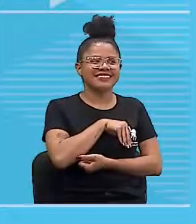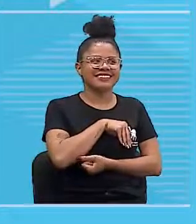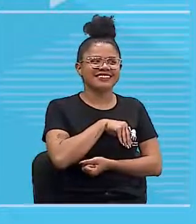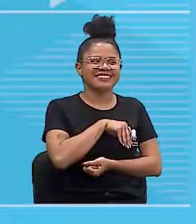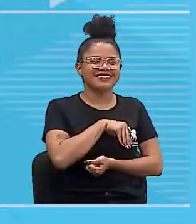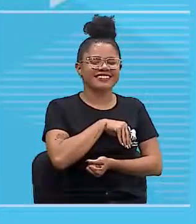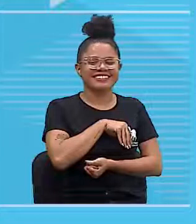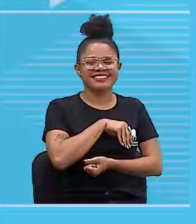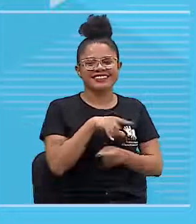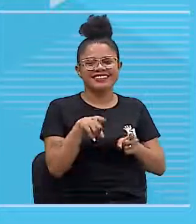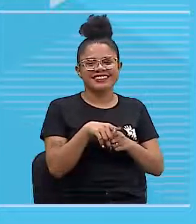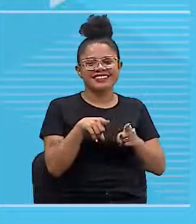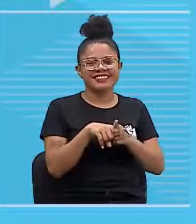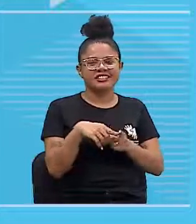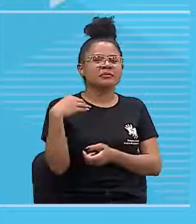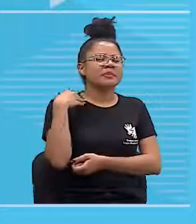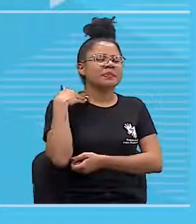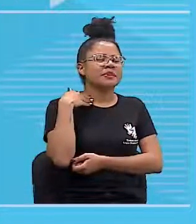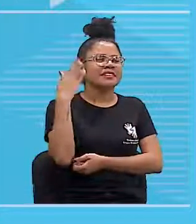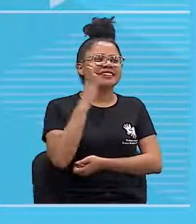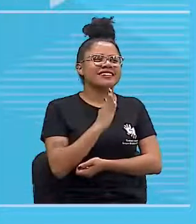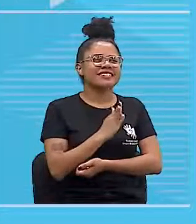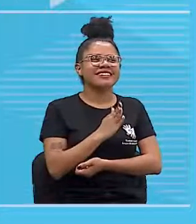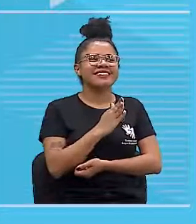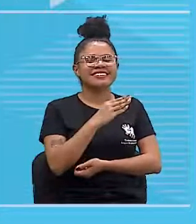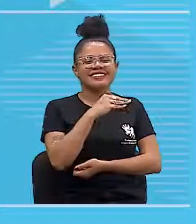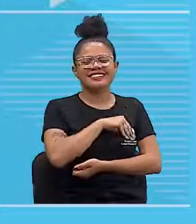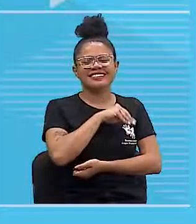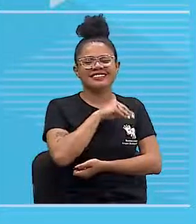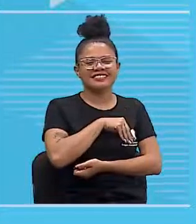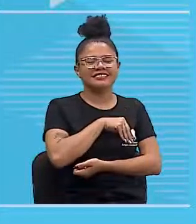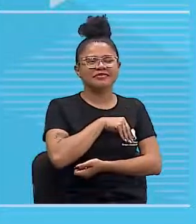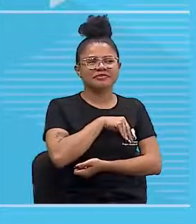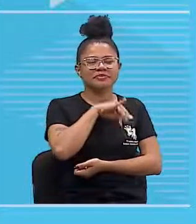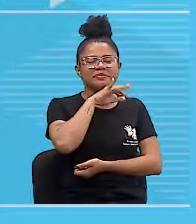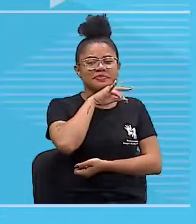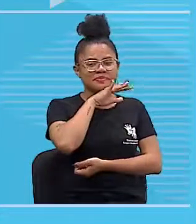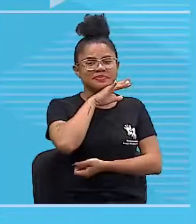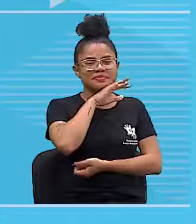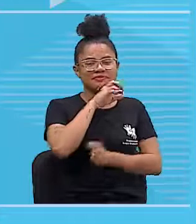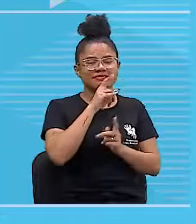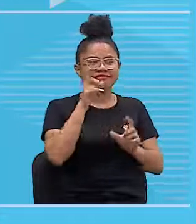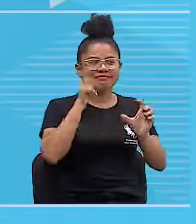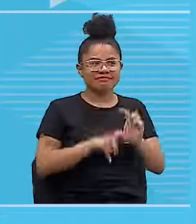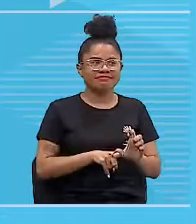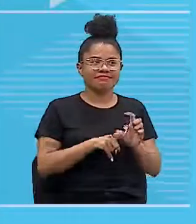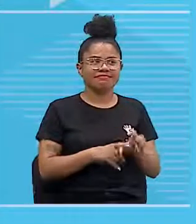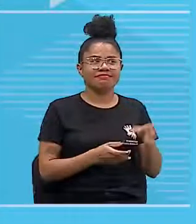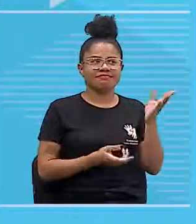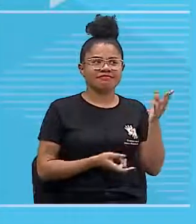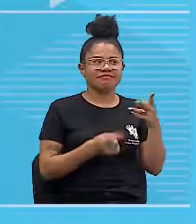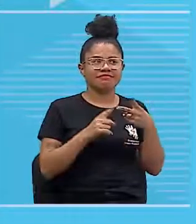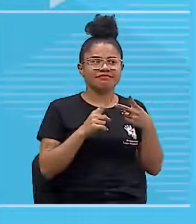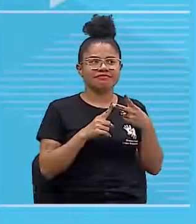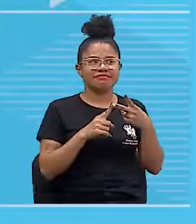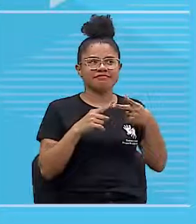minha conta do Banco do Brasil está em déficit deve ser dívida superavit